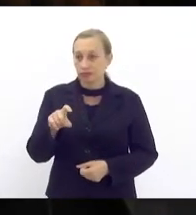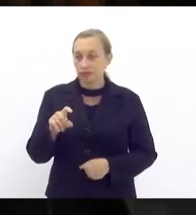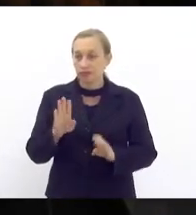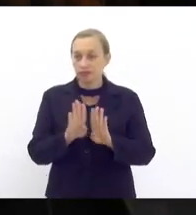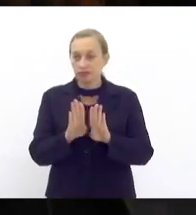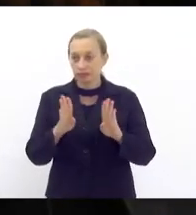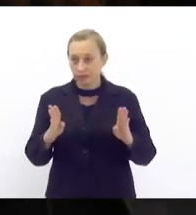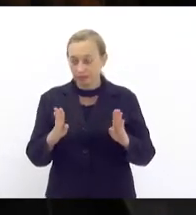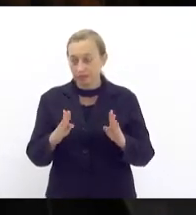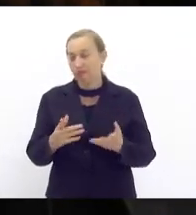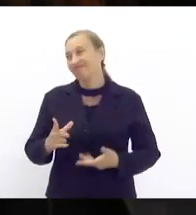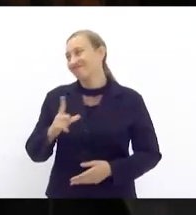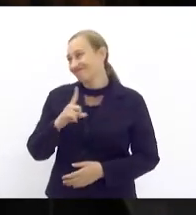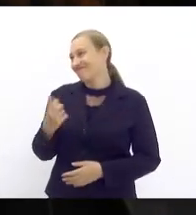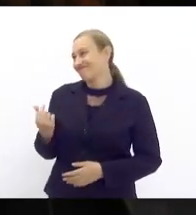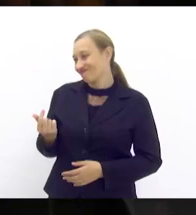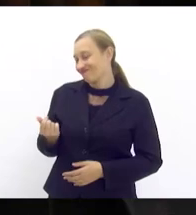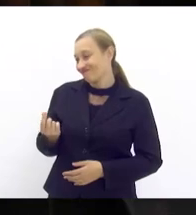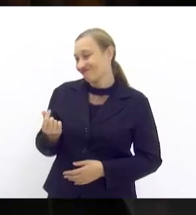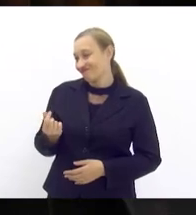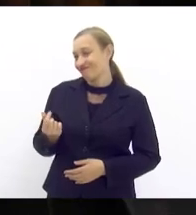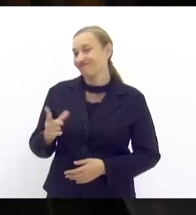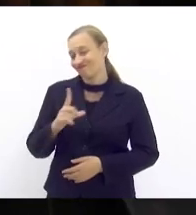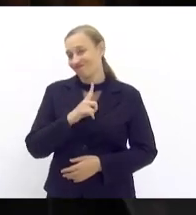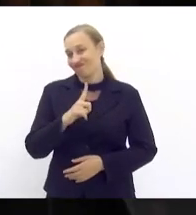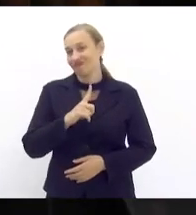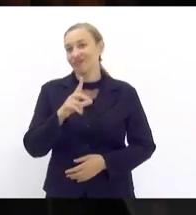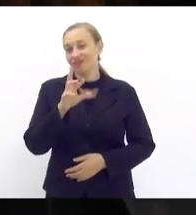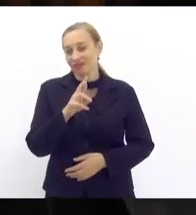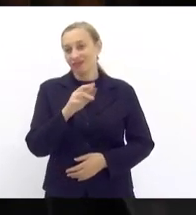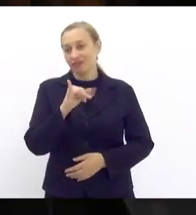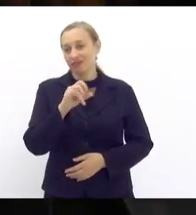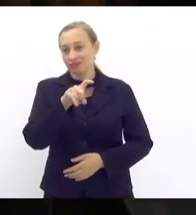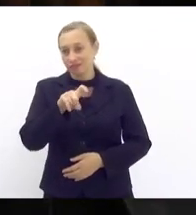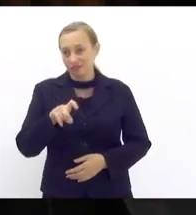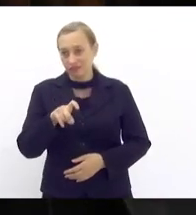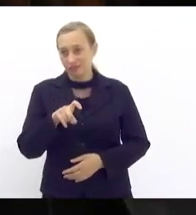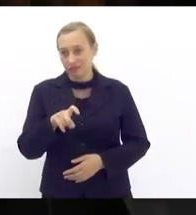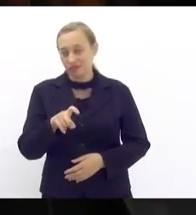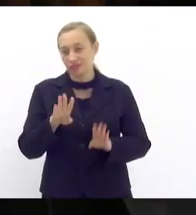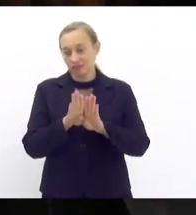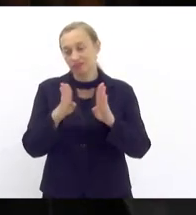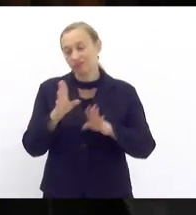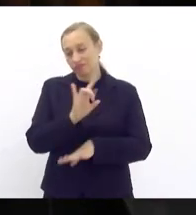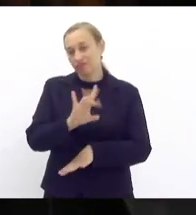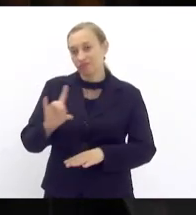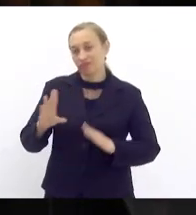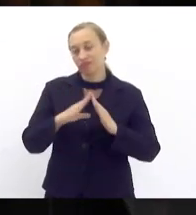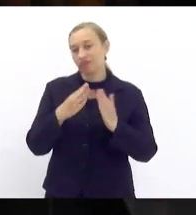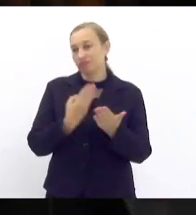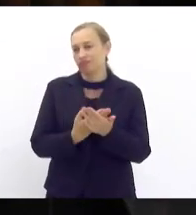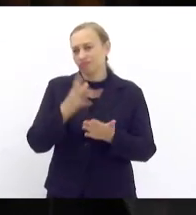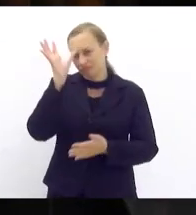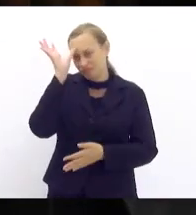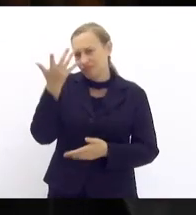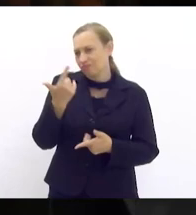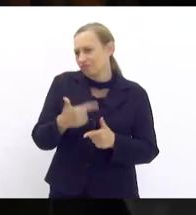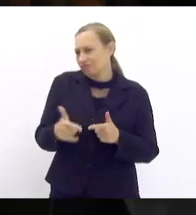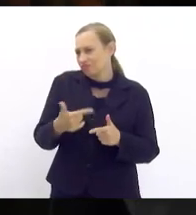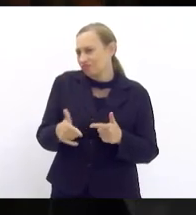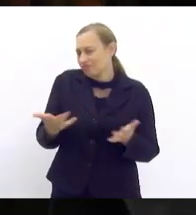se a gente tivesse dinheiro para botar um raio x na porta de cada escola né não ia resolver o problema